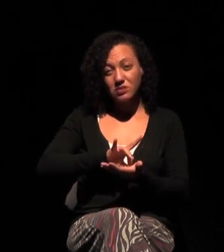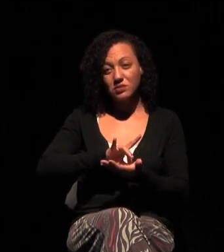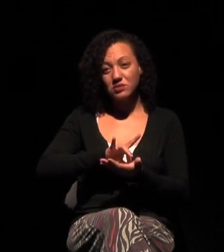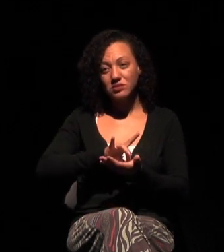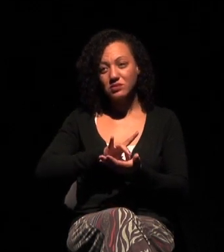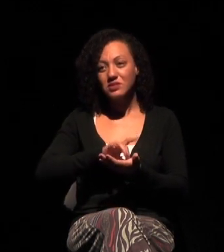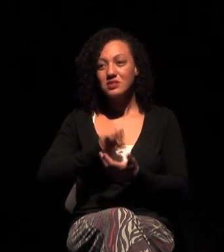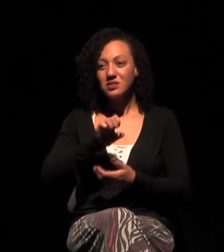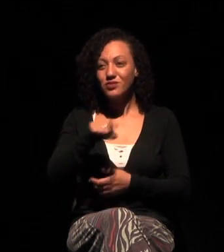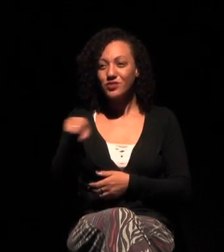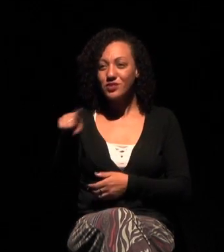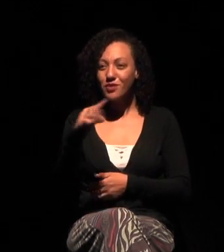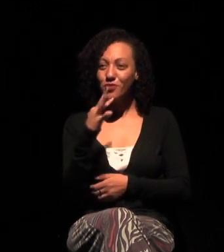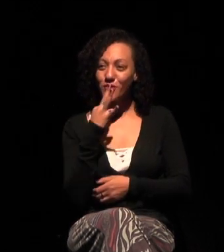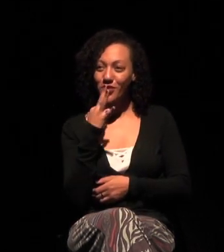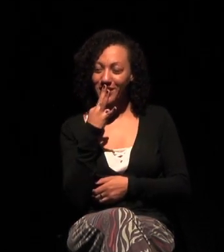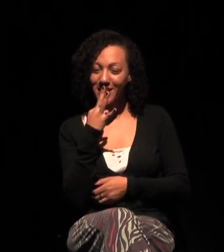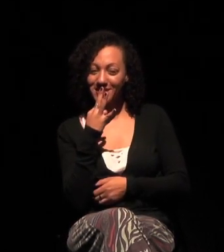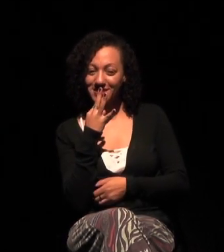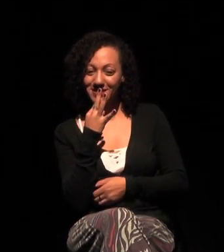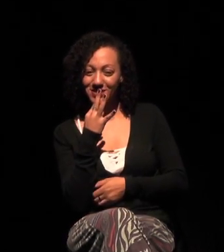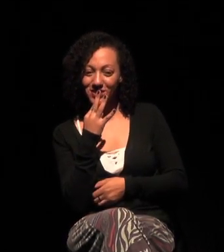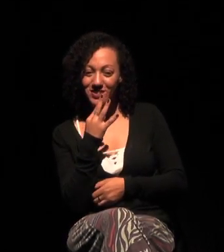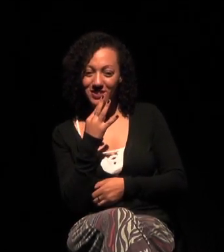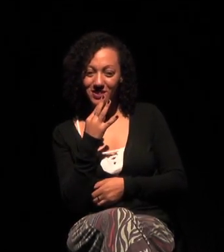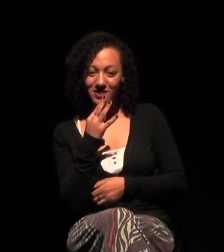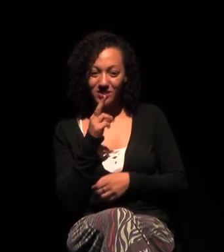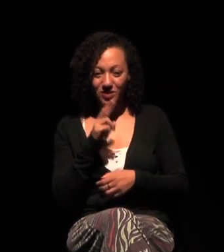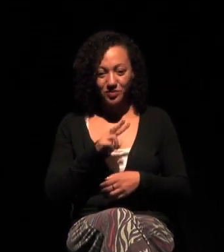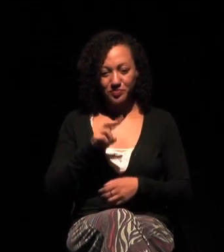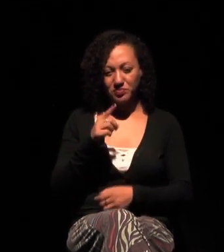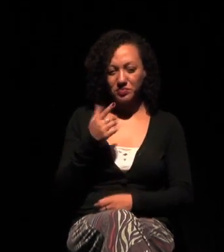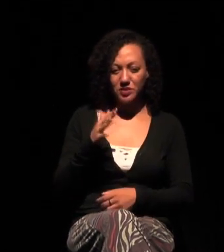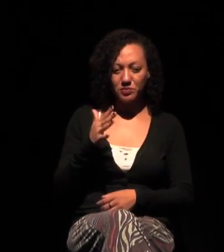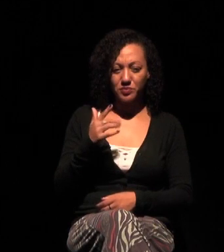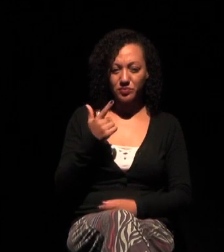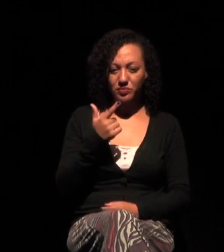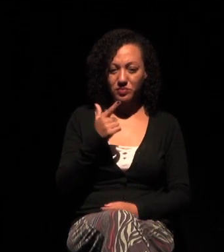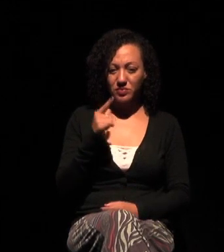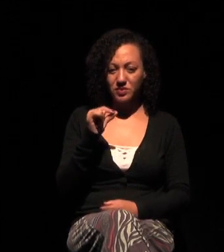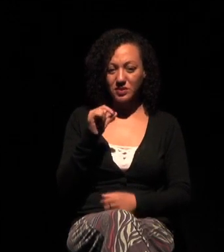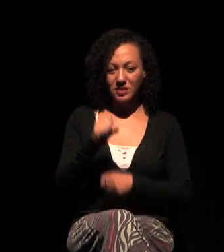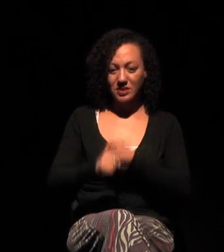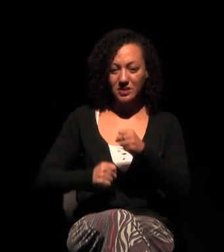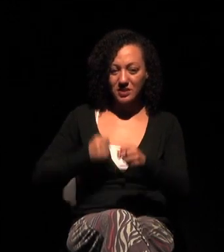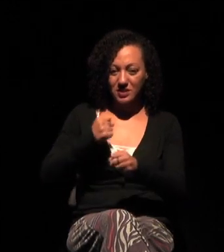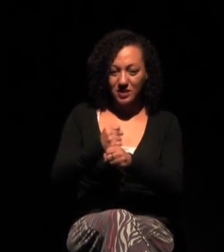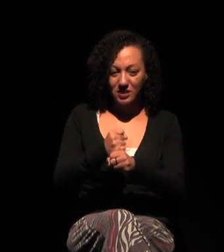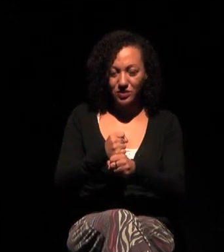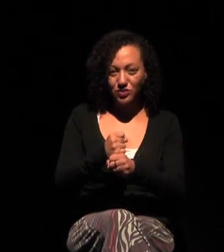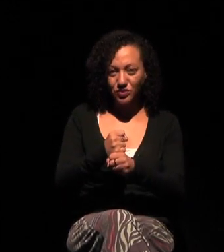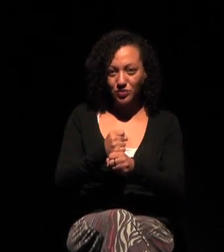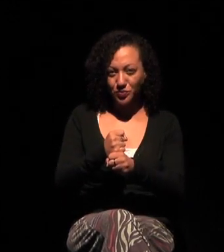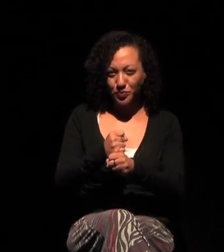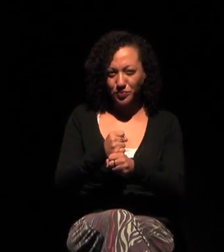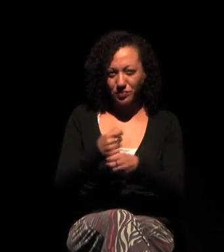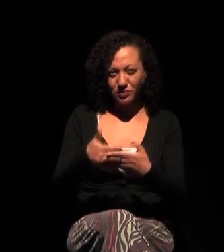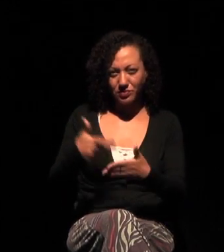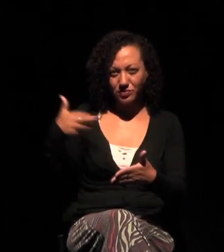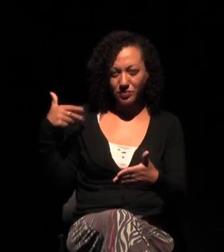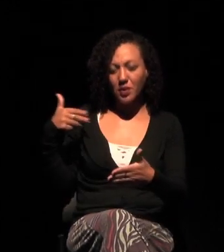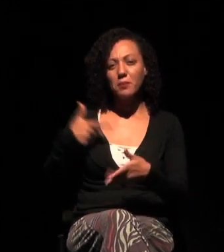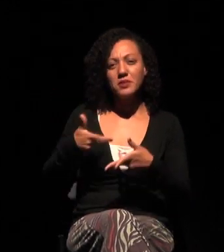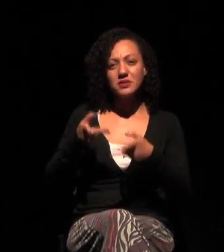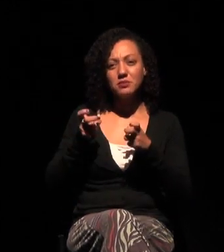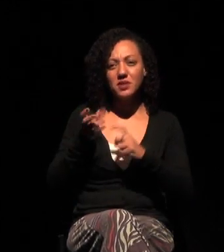viu conversar já contestámos vou contar pra vocês há uns 10 anos atrás é eu comecei a perceber que a tecnologia